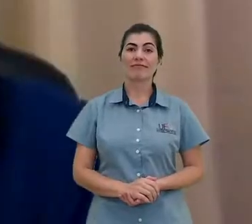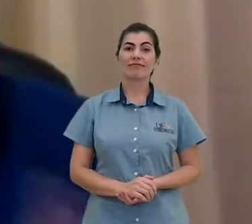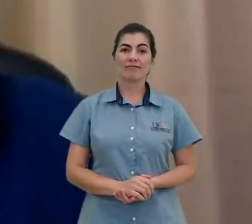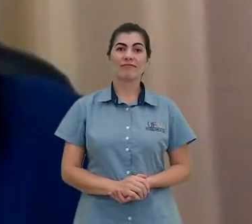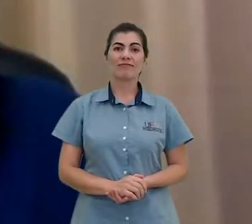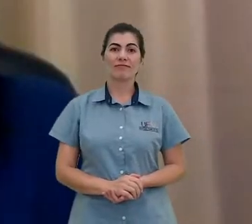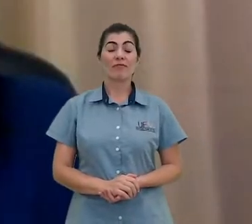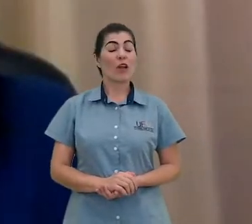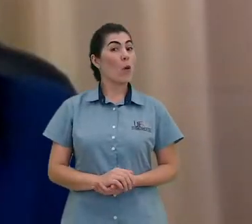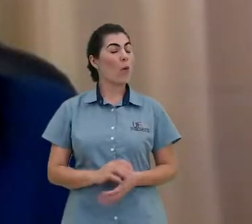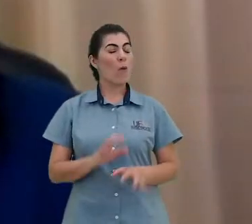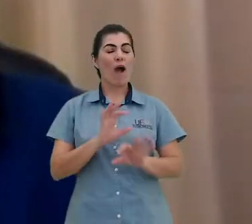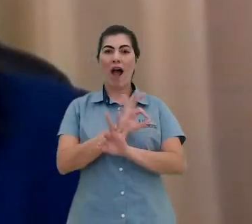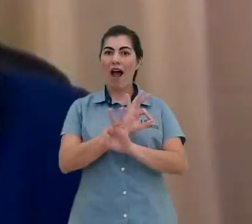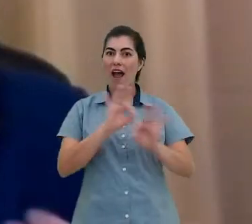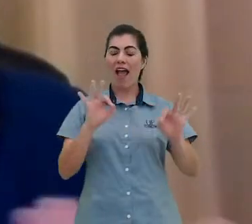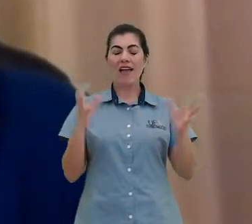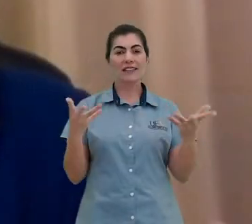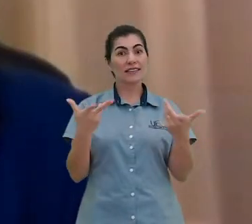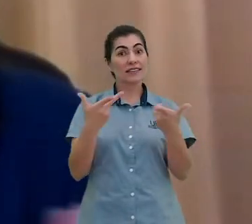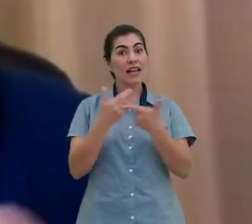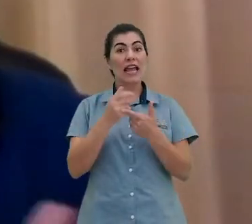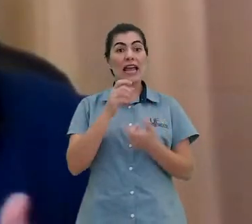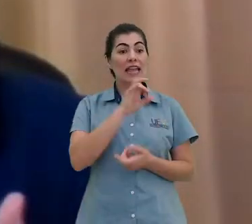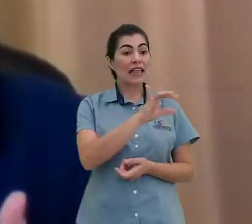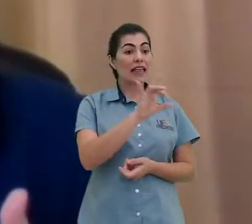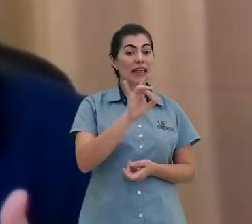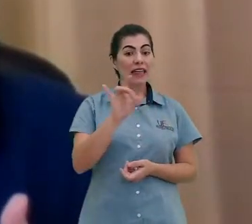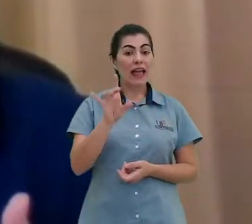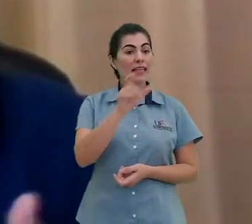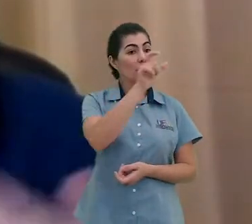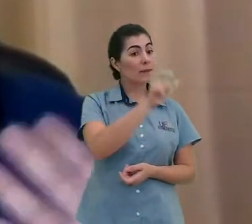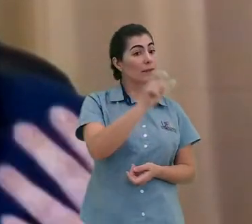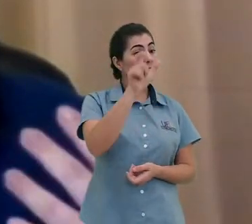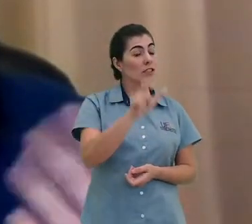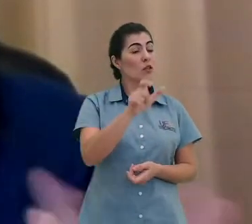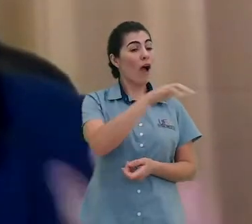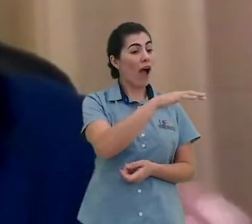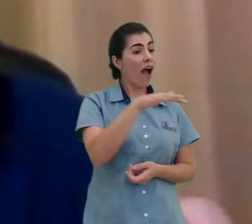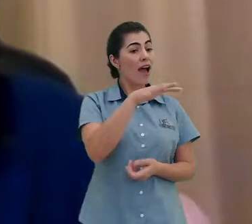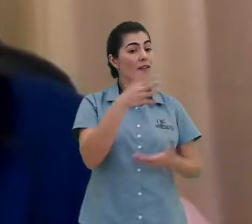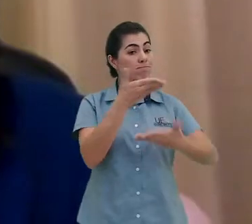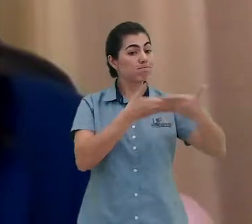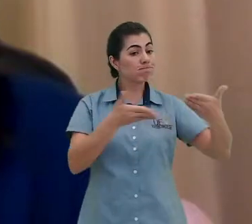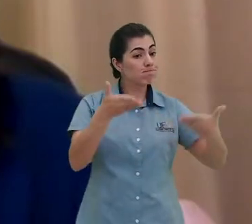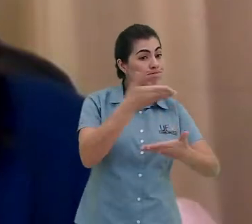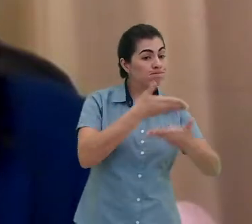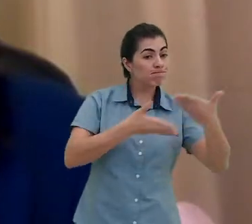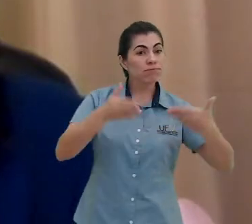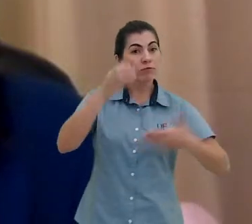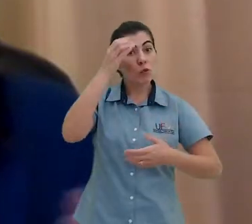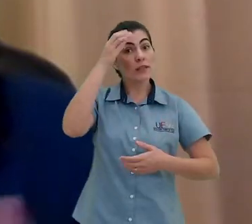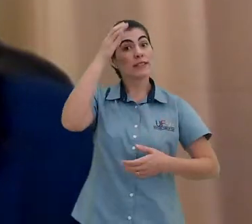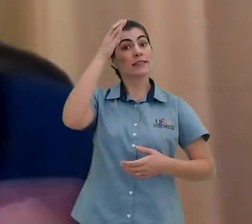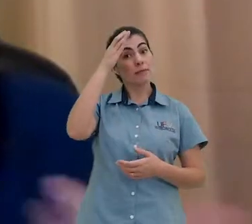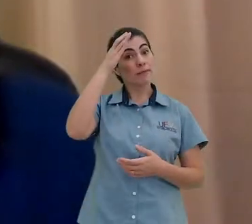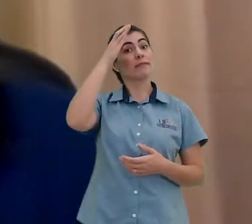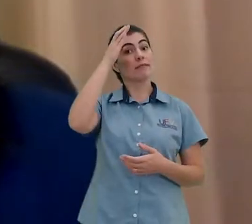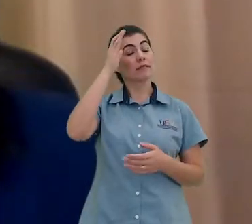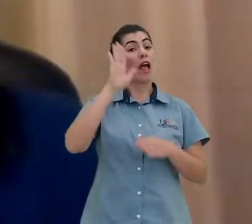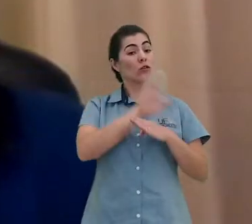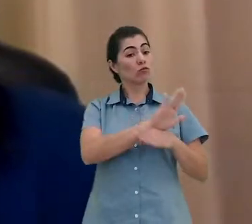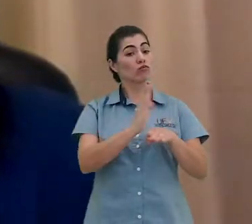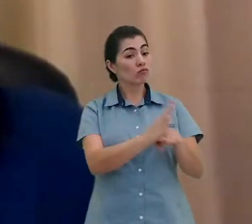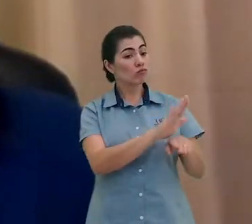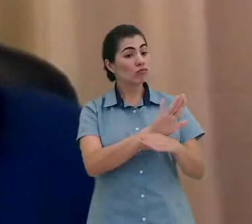É maravilhoso isso, porque cada um tem que saber um pouquinho da outra parte, mas o especialista de cada área aí trabalhando junto